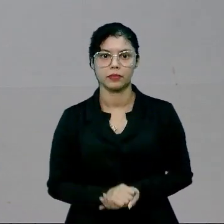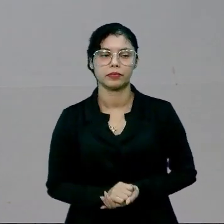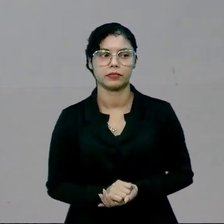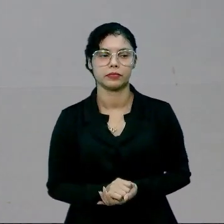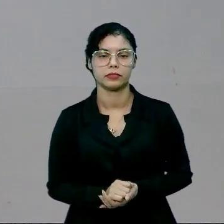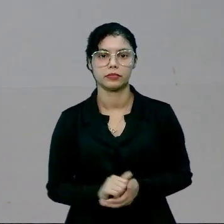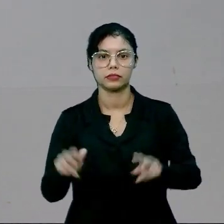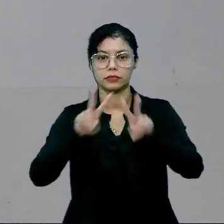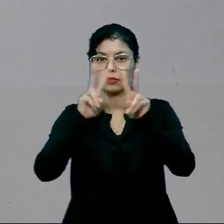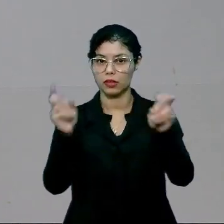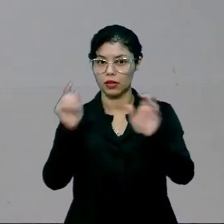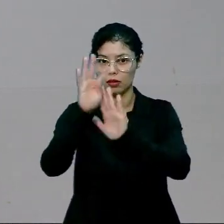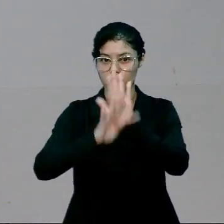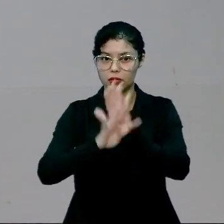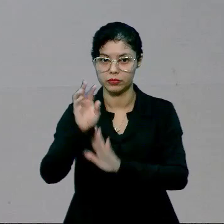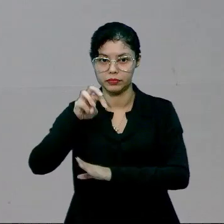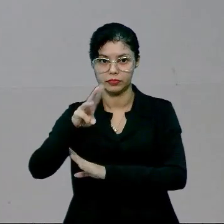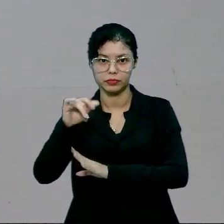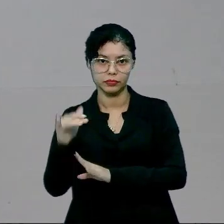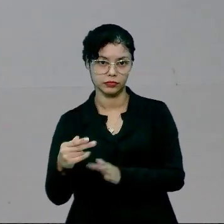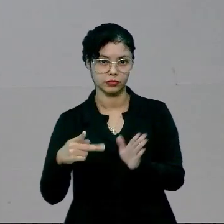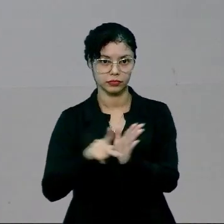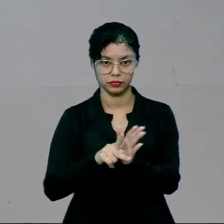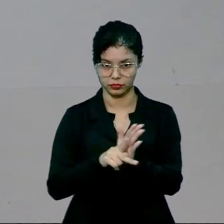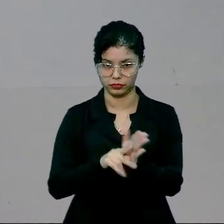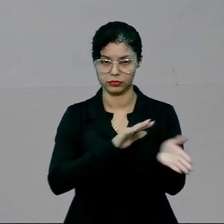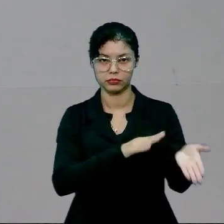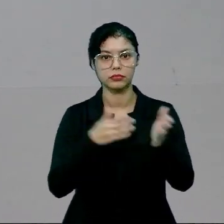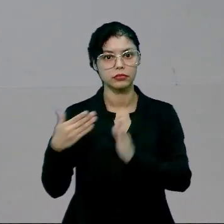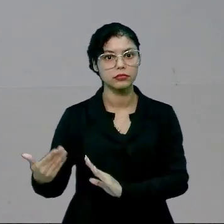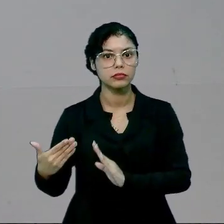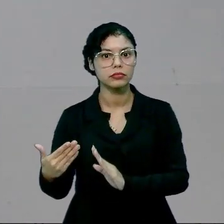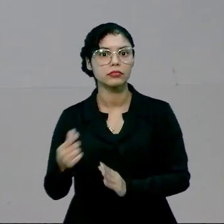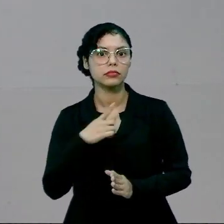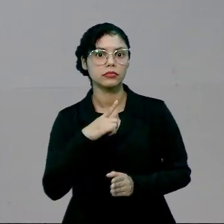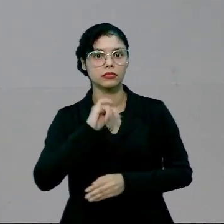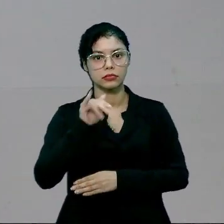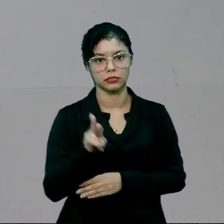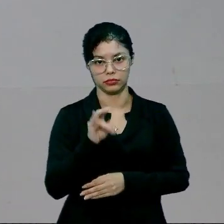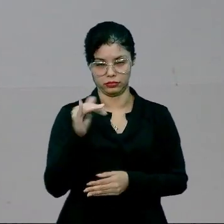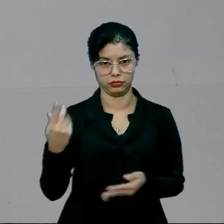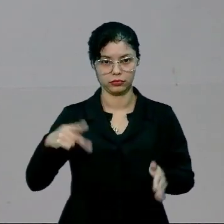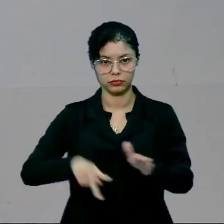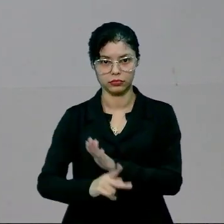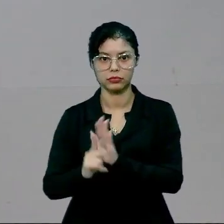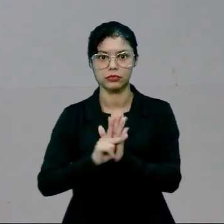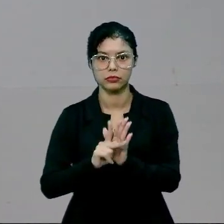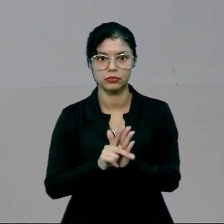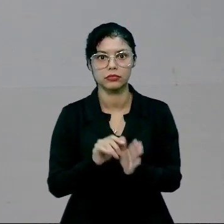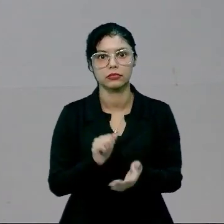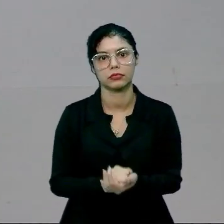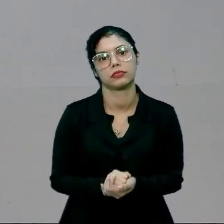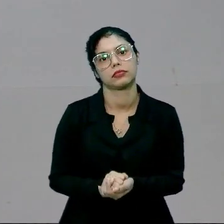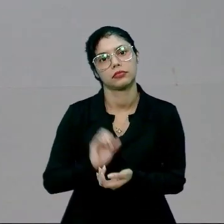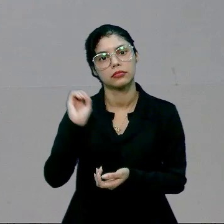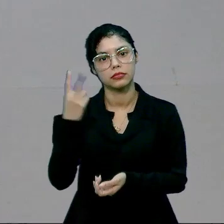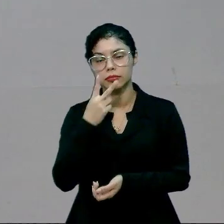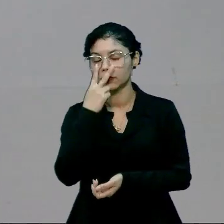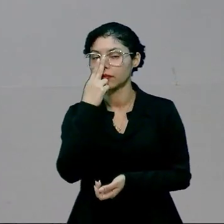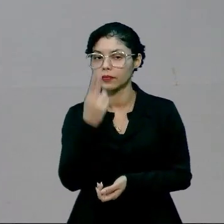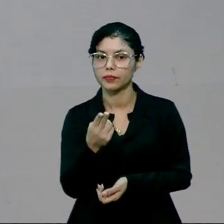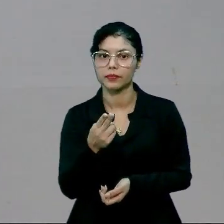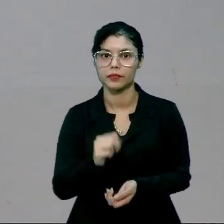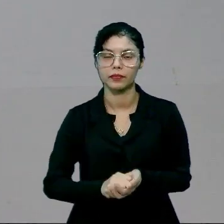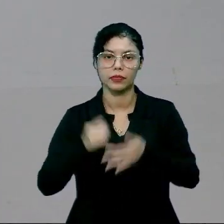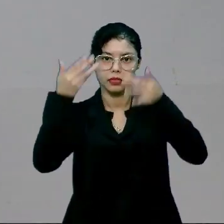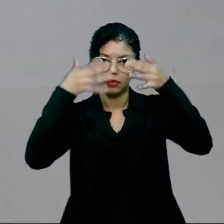questão, o que é esse meio determinante? Então, a partir do momento em que eu tenho o Jerônimo inserido naquele espaço, o que aparece na